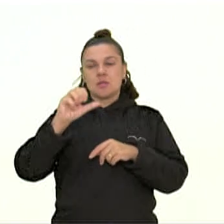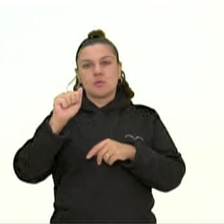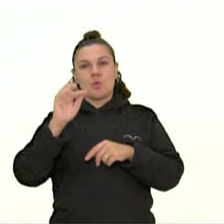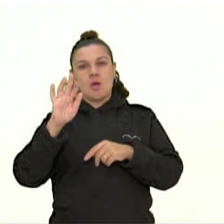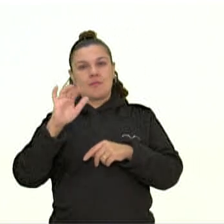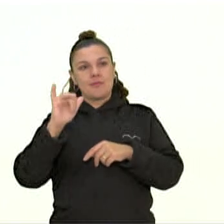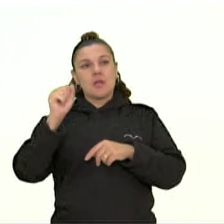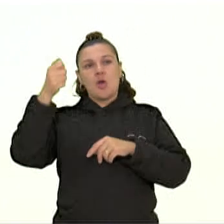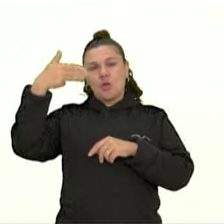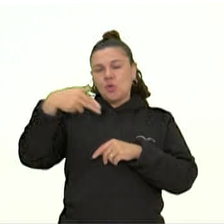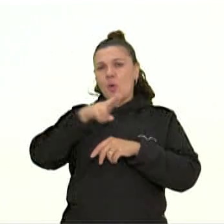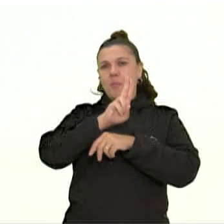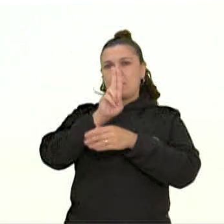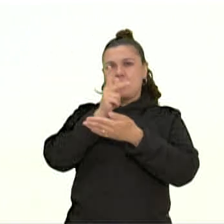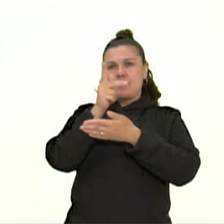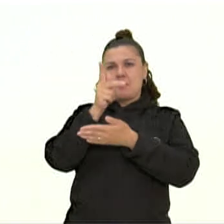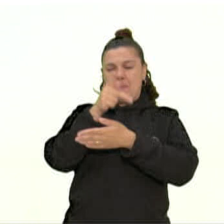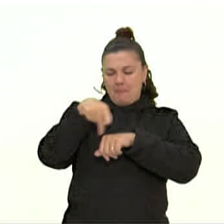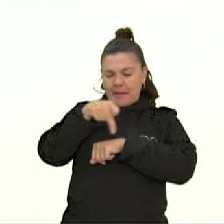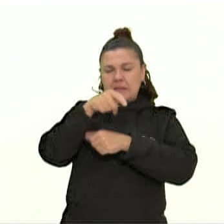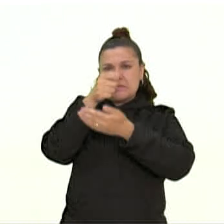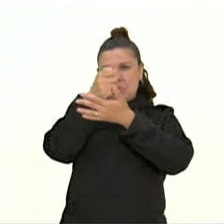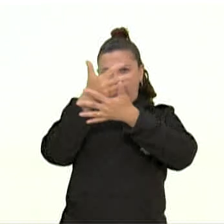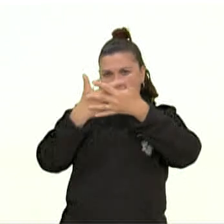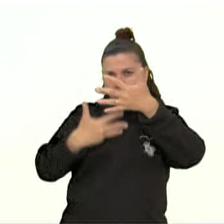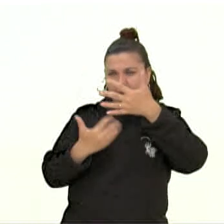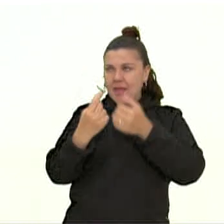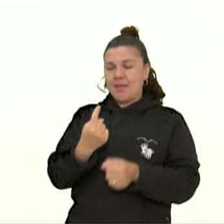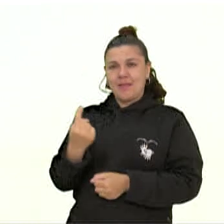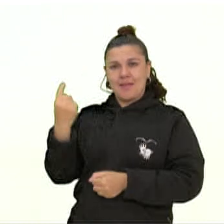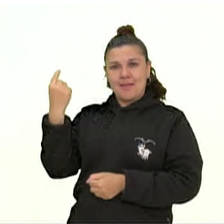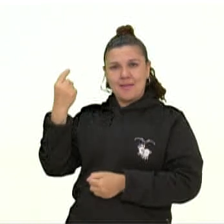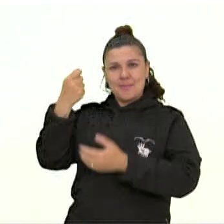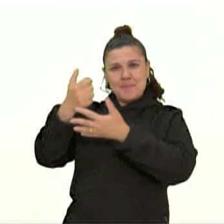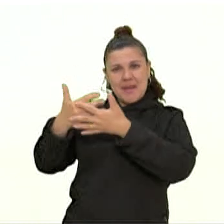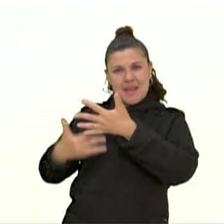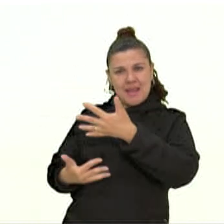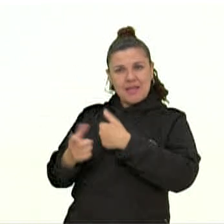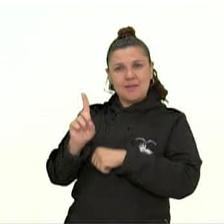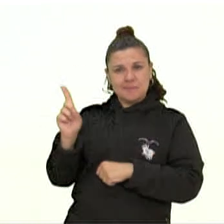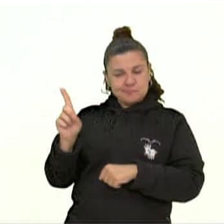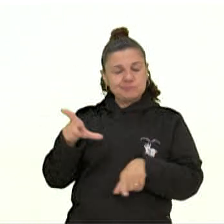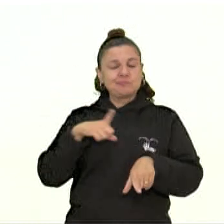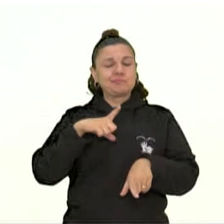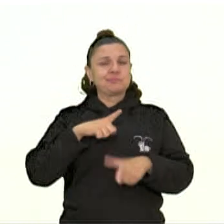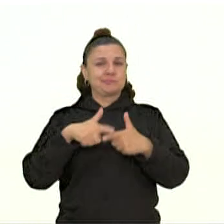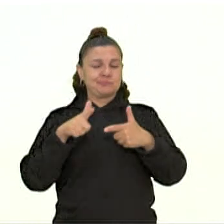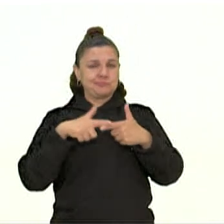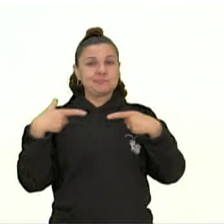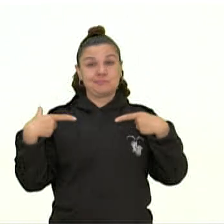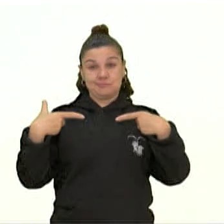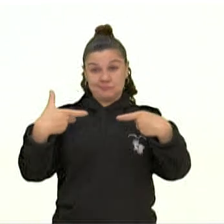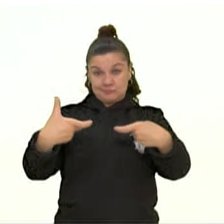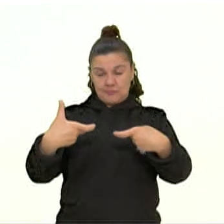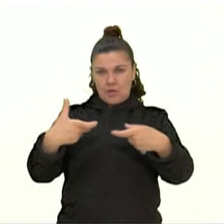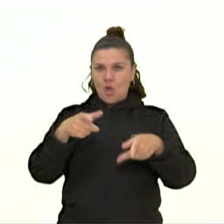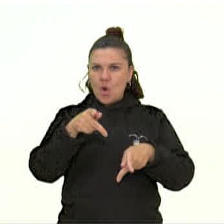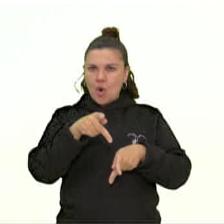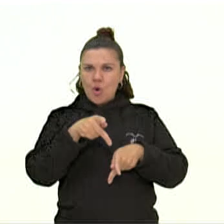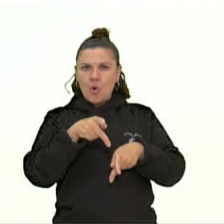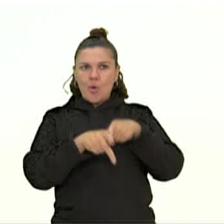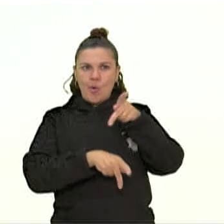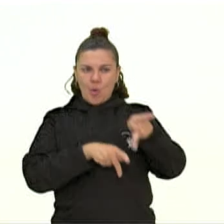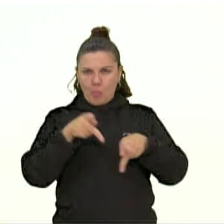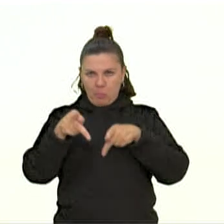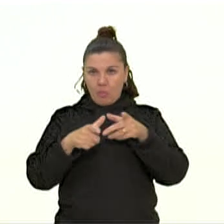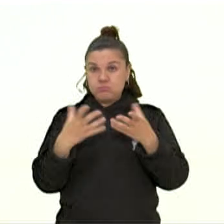Somália, Sudão do Sul, aí vai uma lista de países, né, que existem esses movimentos populacionais de larga